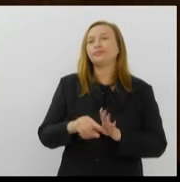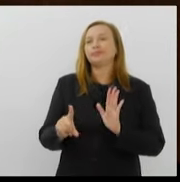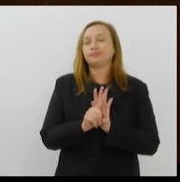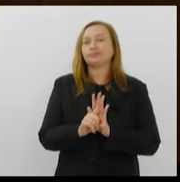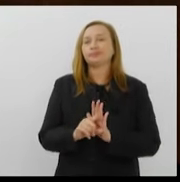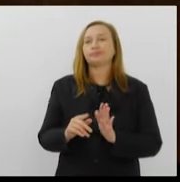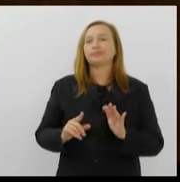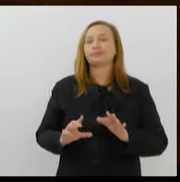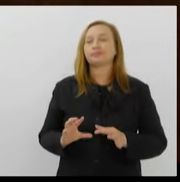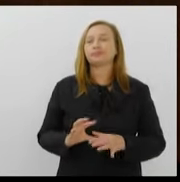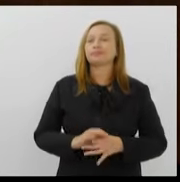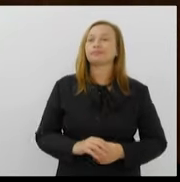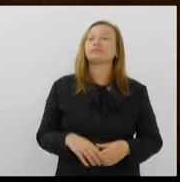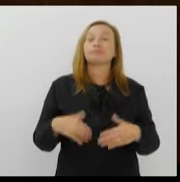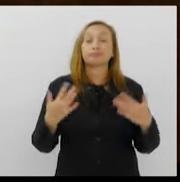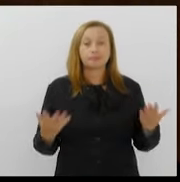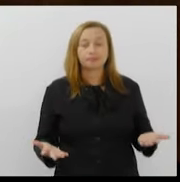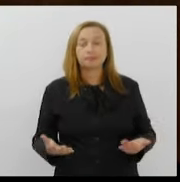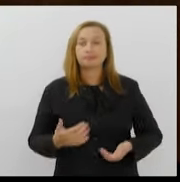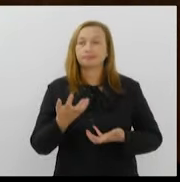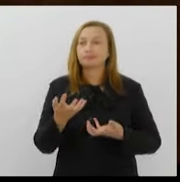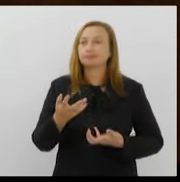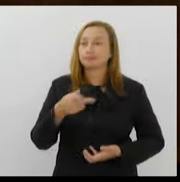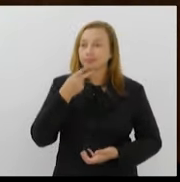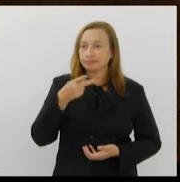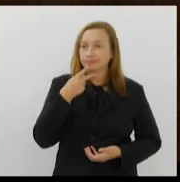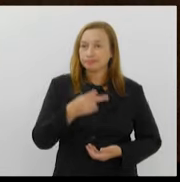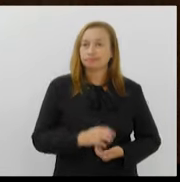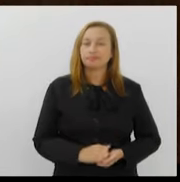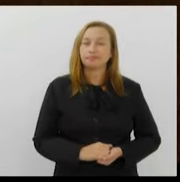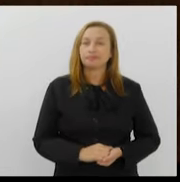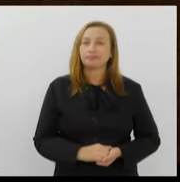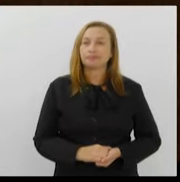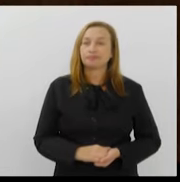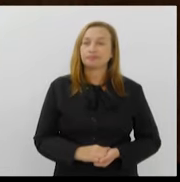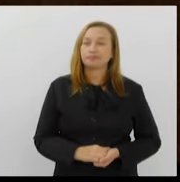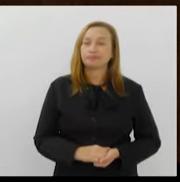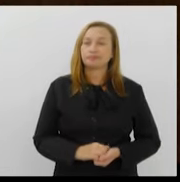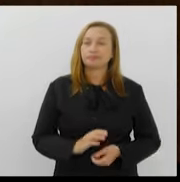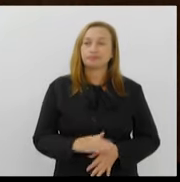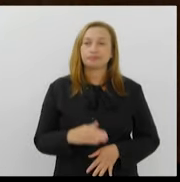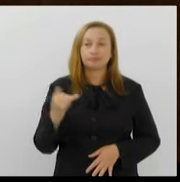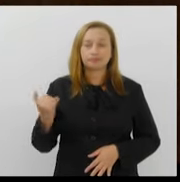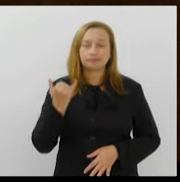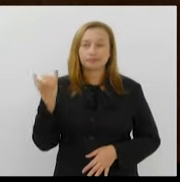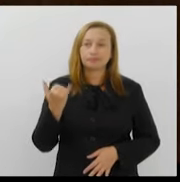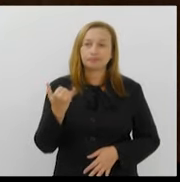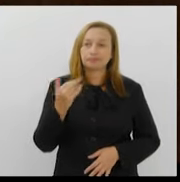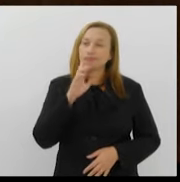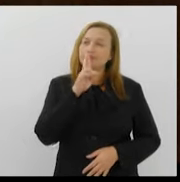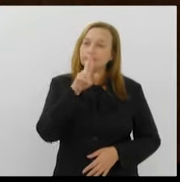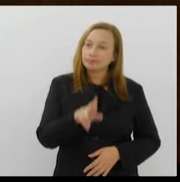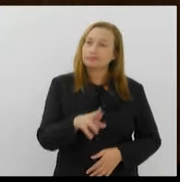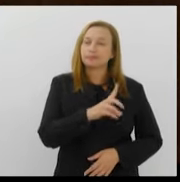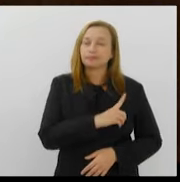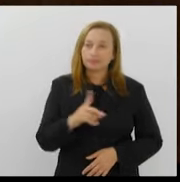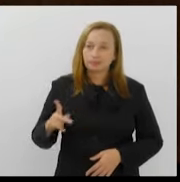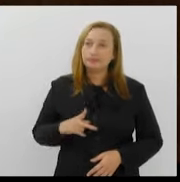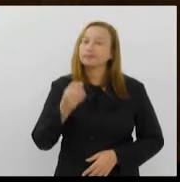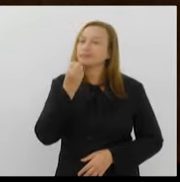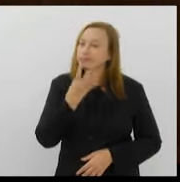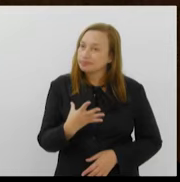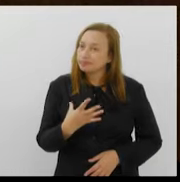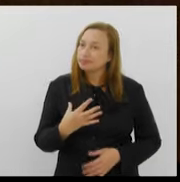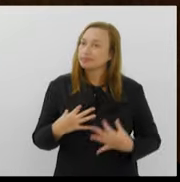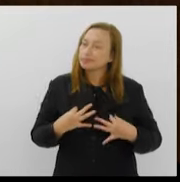sancionou. Então, eu queria dizer que, no essencial, a resposta da defensoria é boa. Se